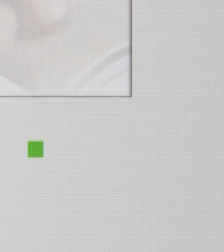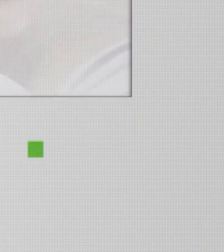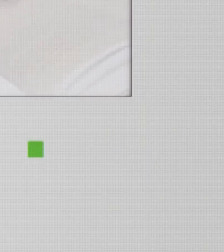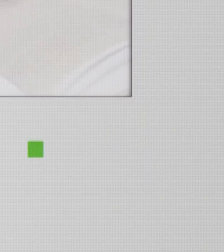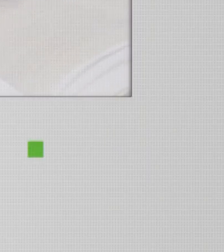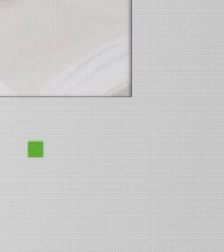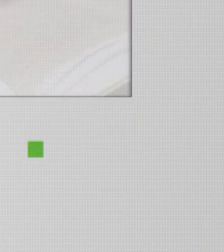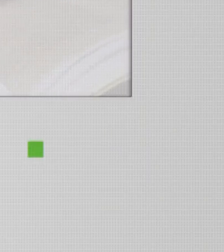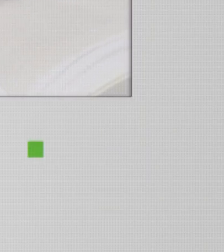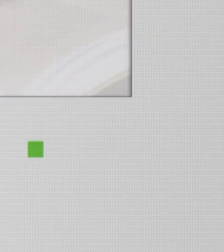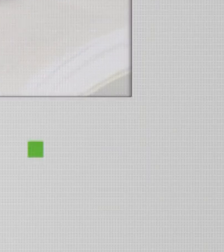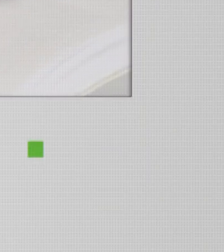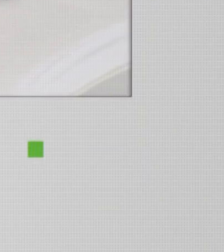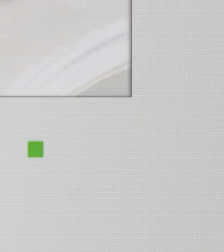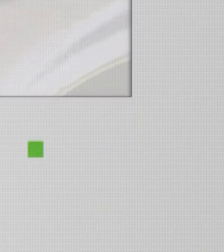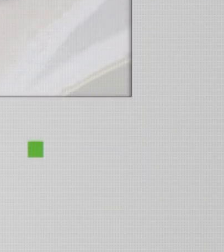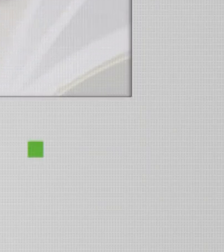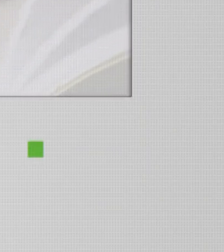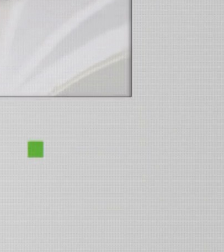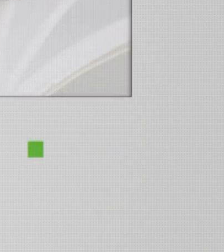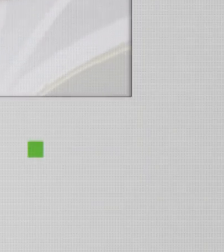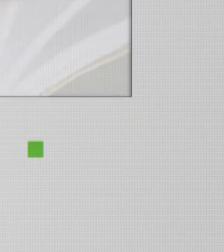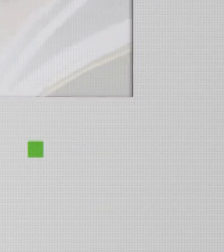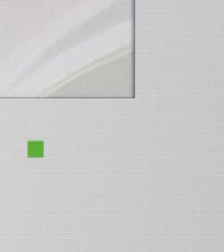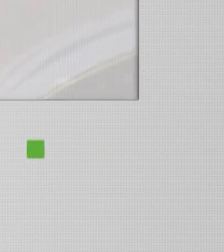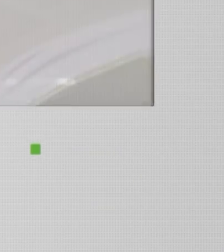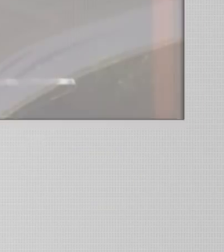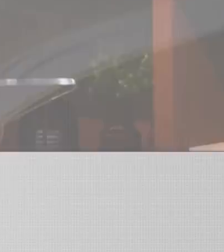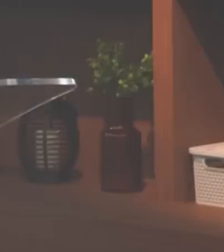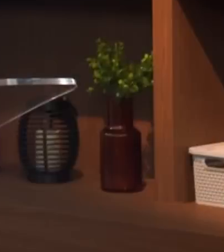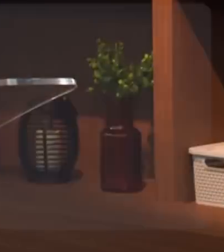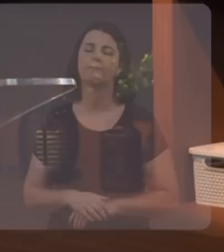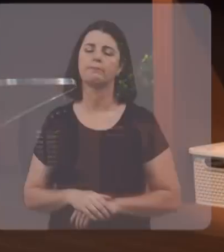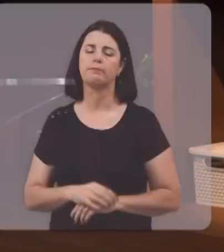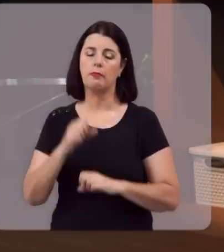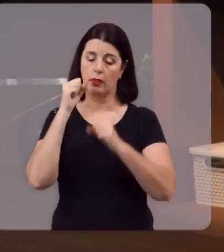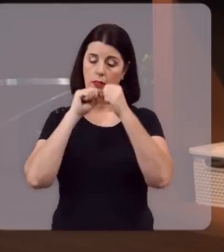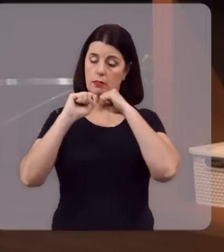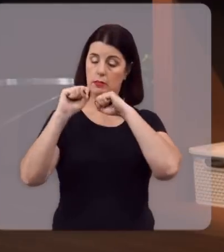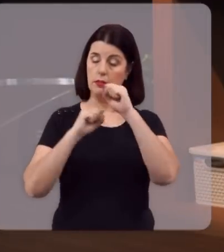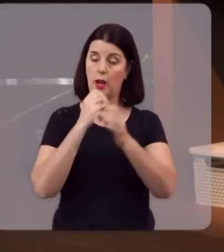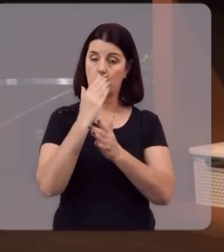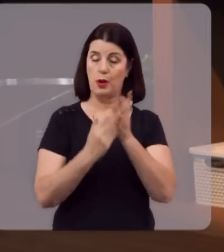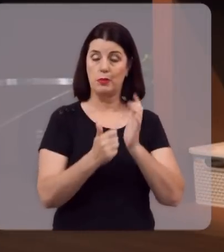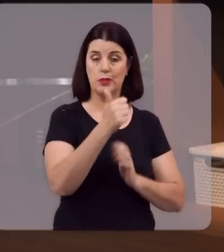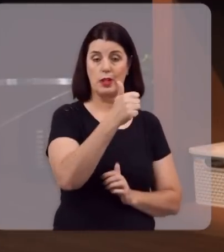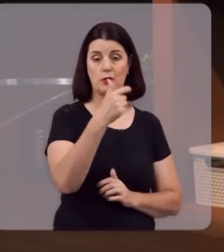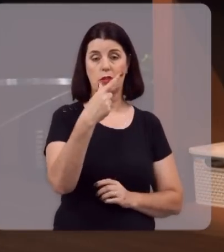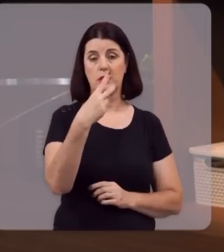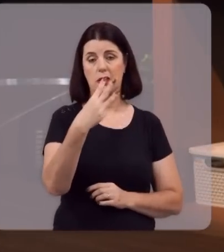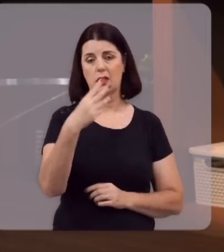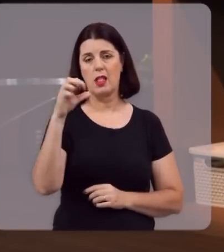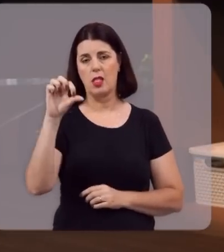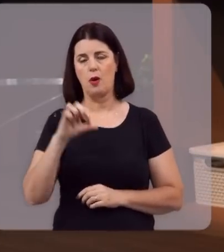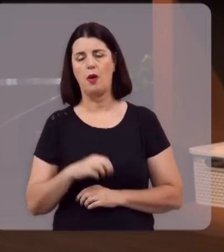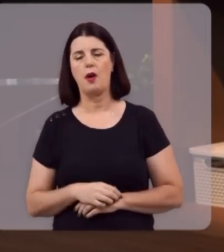as trevas são a mesma coisa o Salmo 139